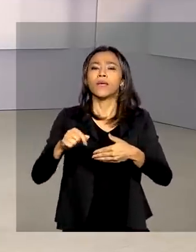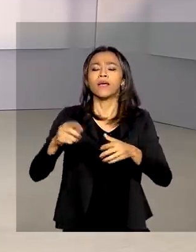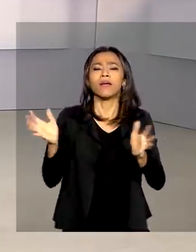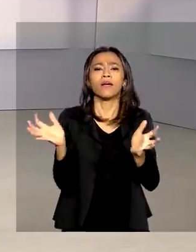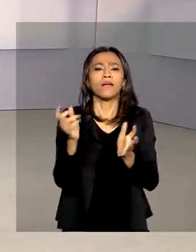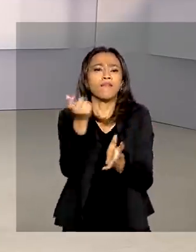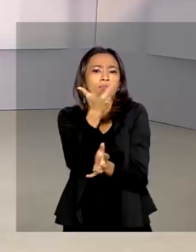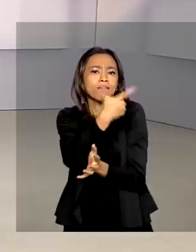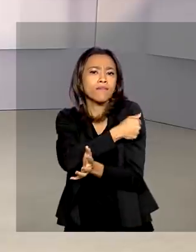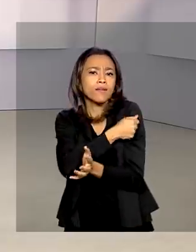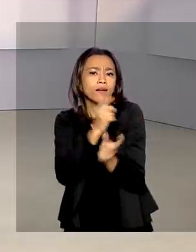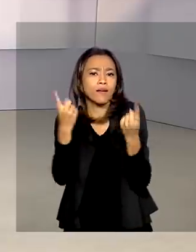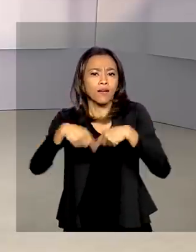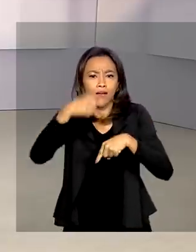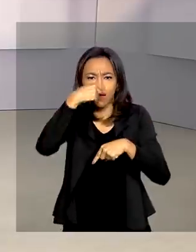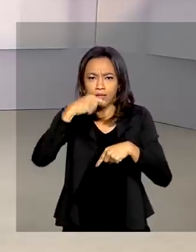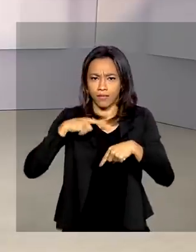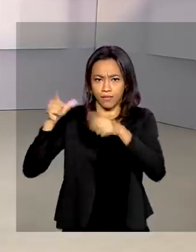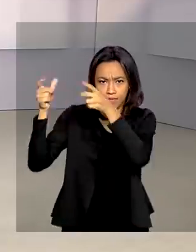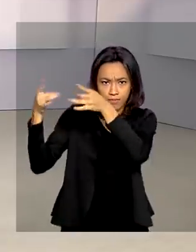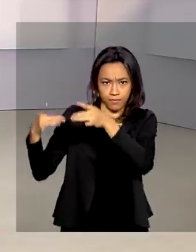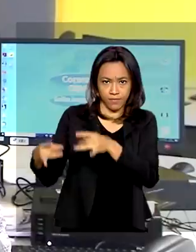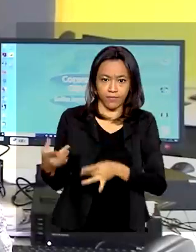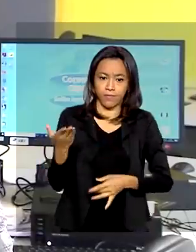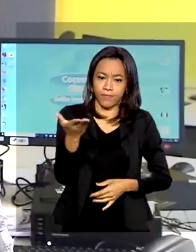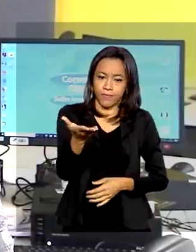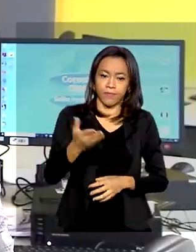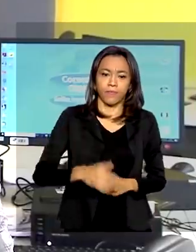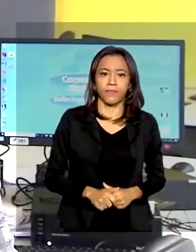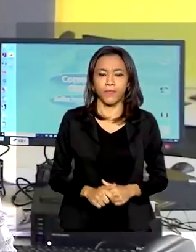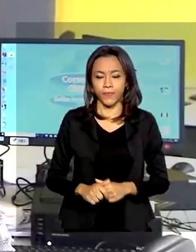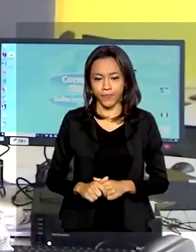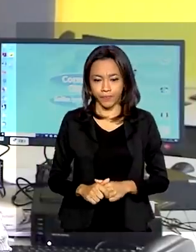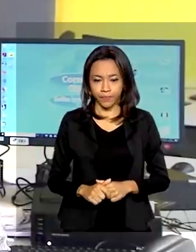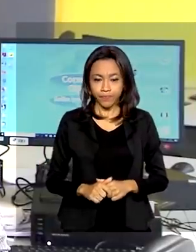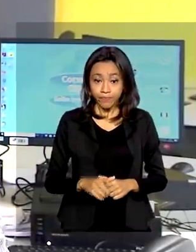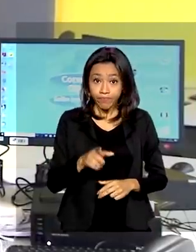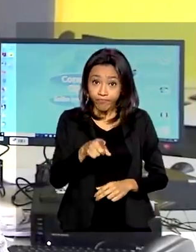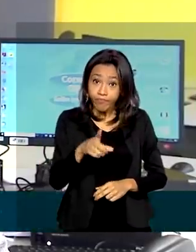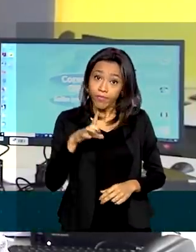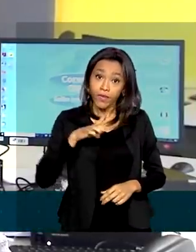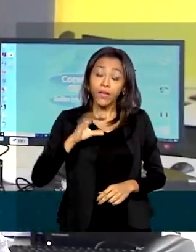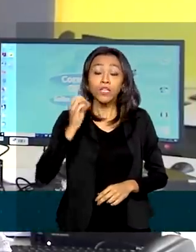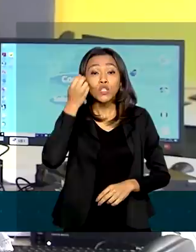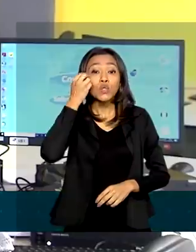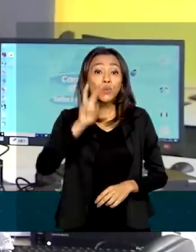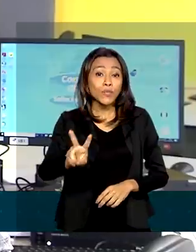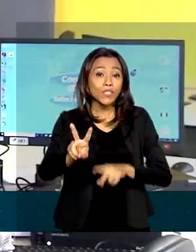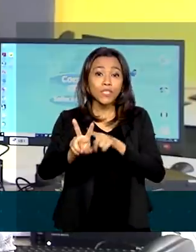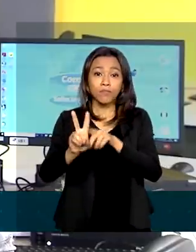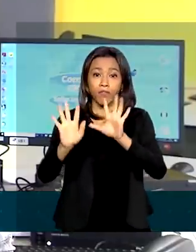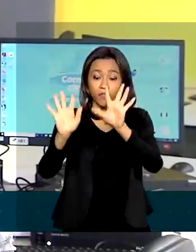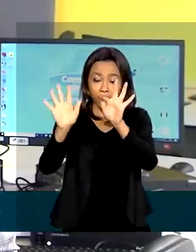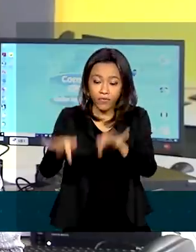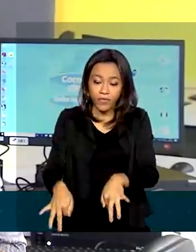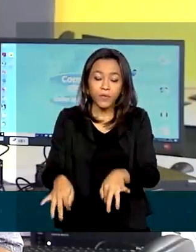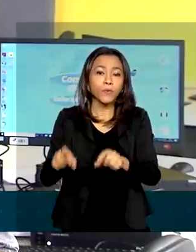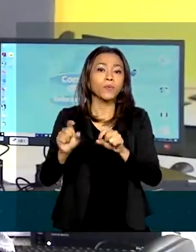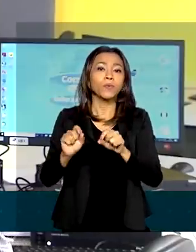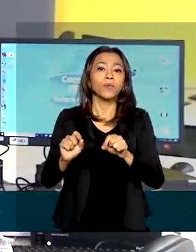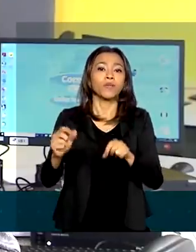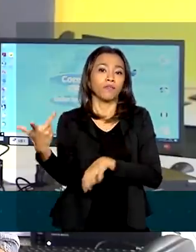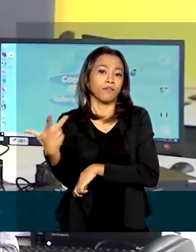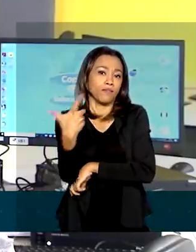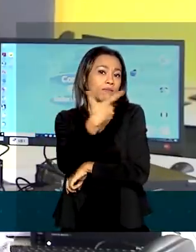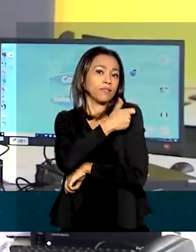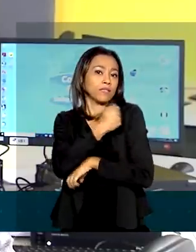o repórter igor santos tem os detalhes e restam apenas 2 dias para o fim da segunda fase da